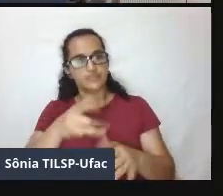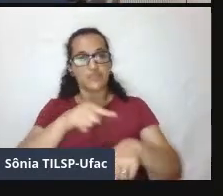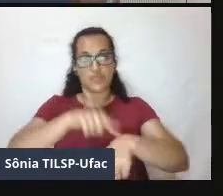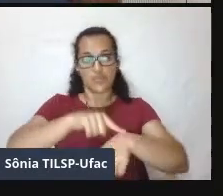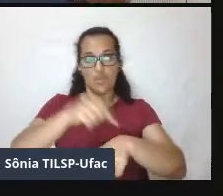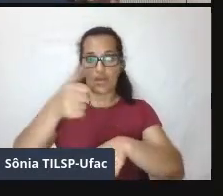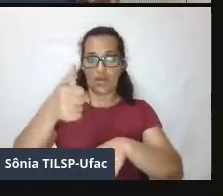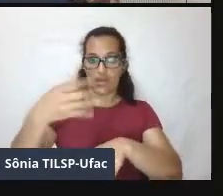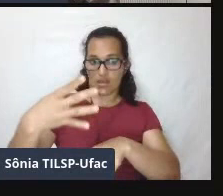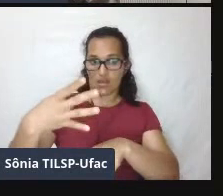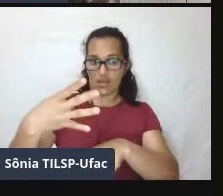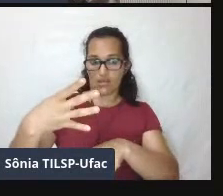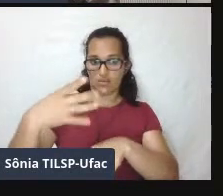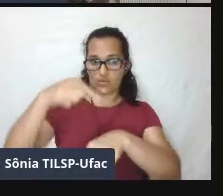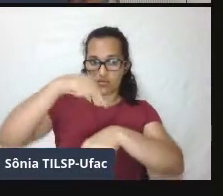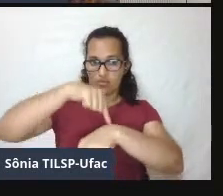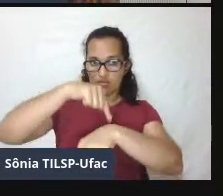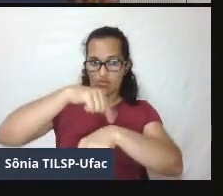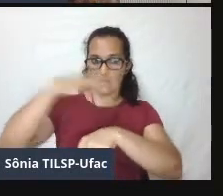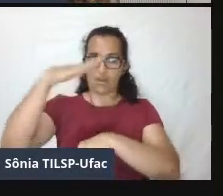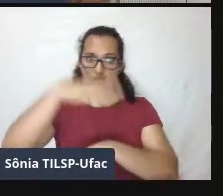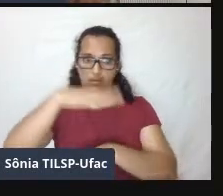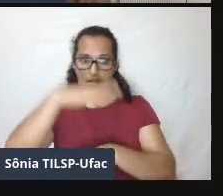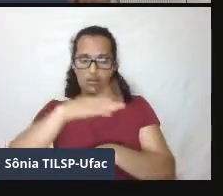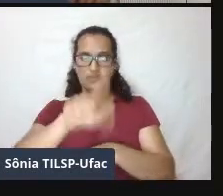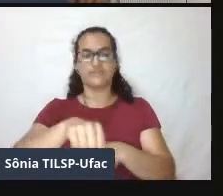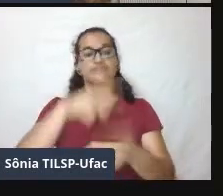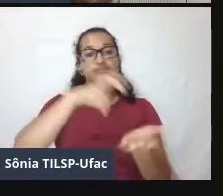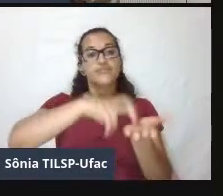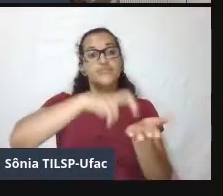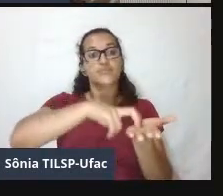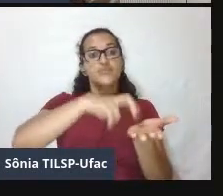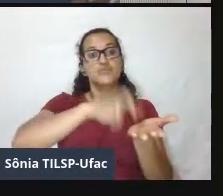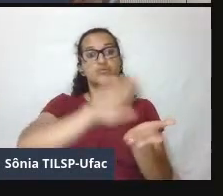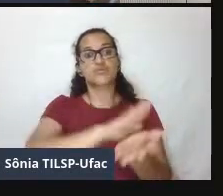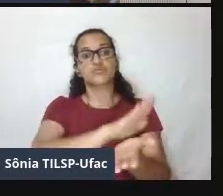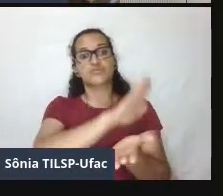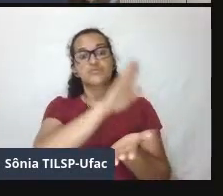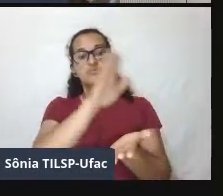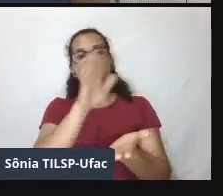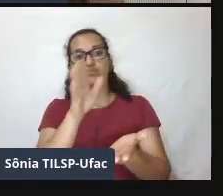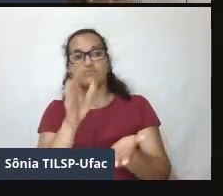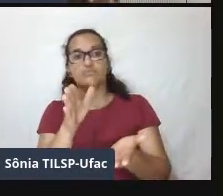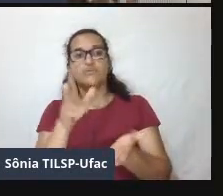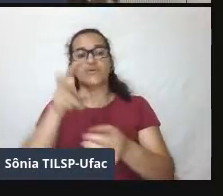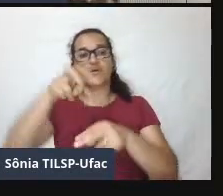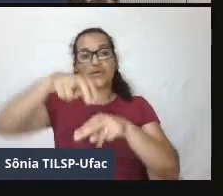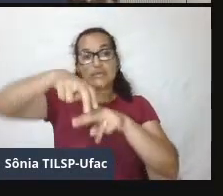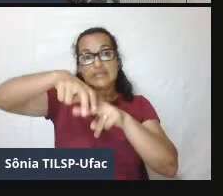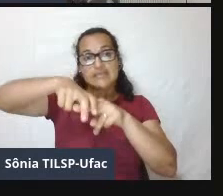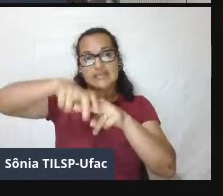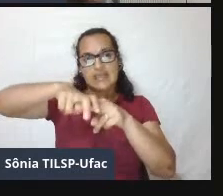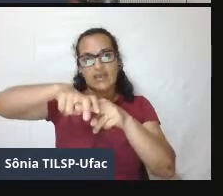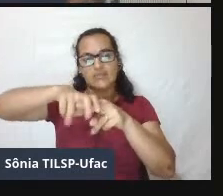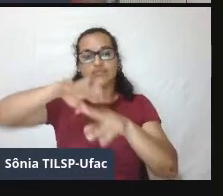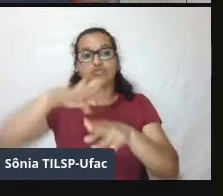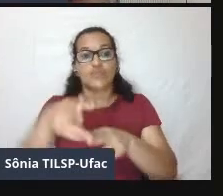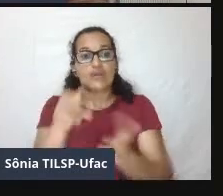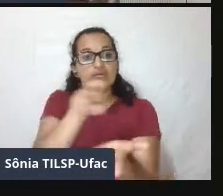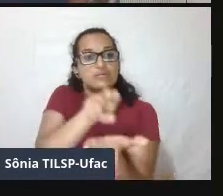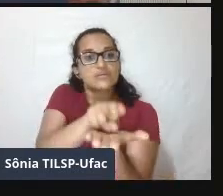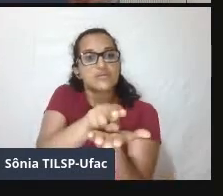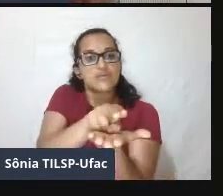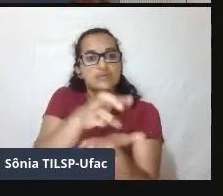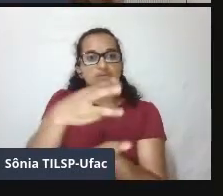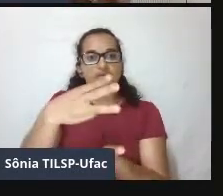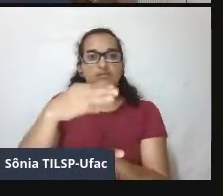tarde. Eu ia passar o meu plantão pela manhã, sabendo que esse paciente seria sentado pela primeira vez após 30 dias de internação. Tentem